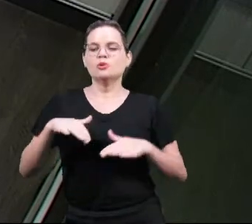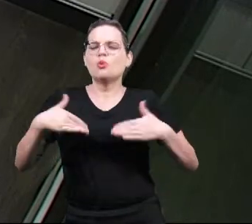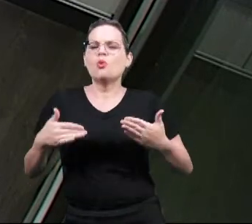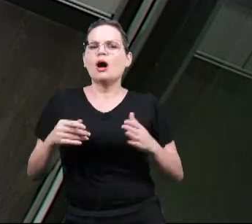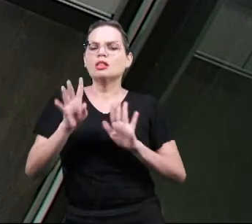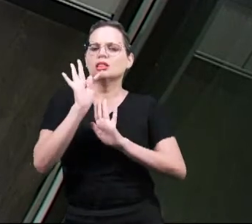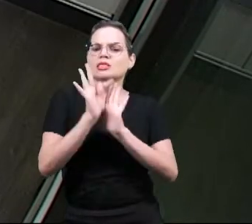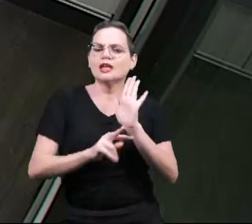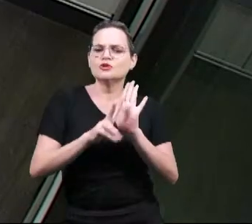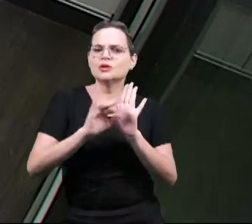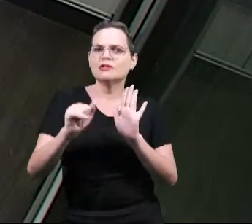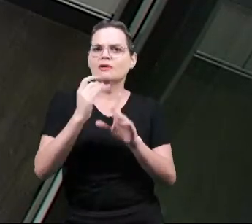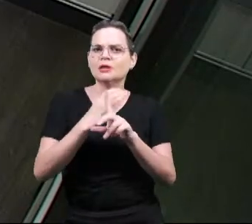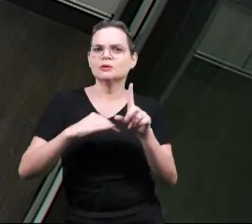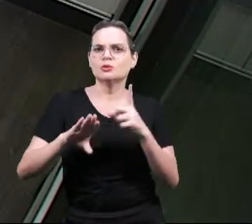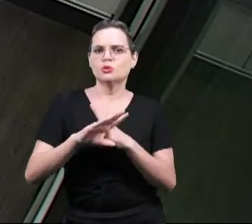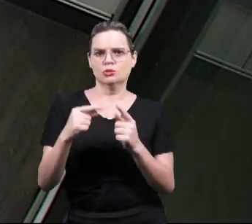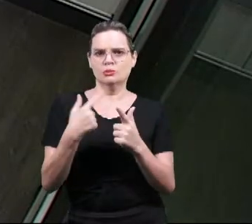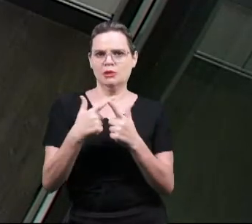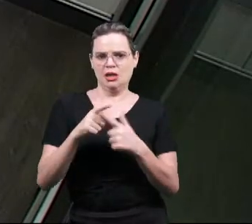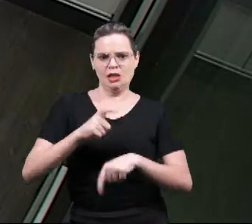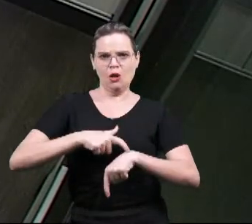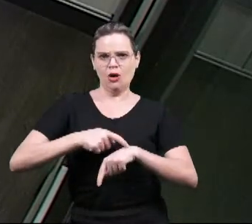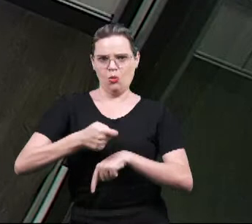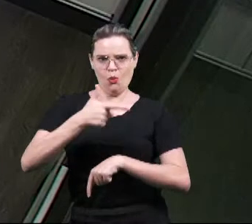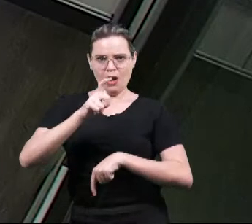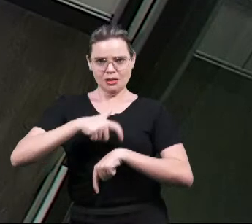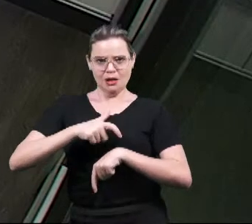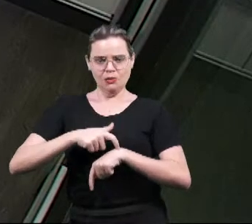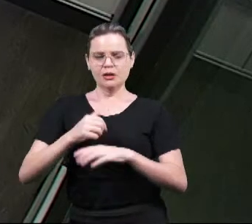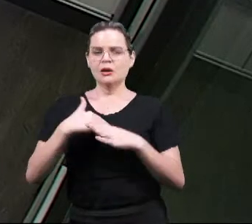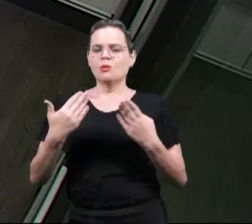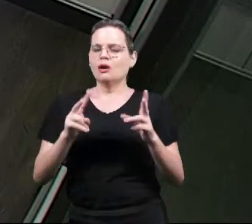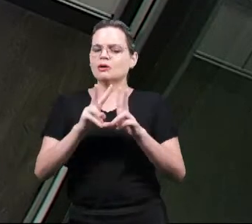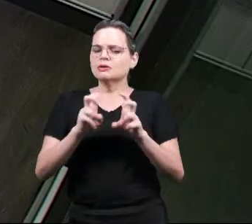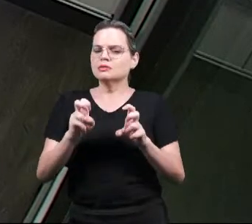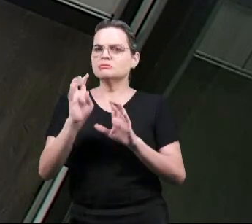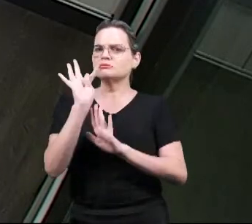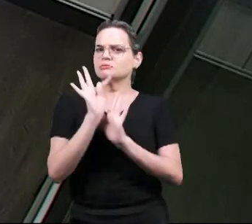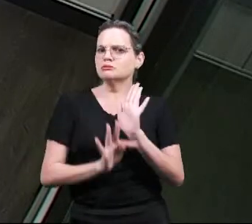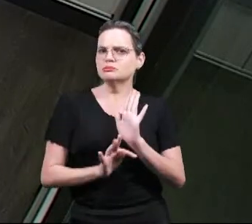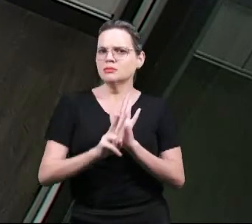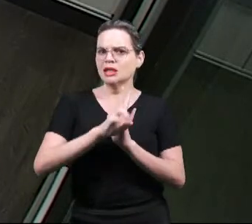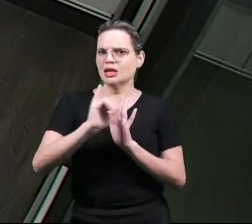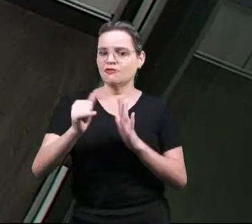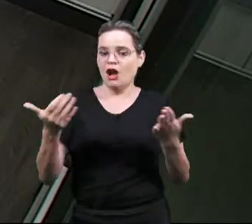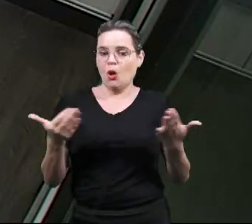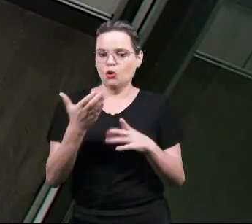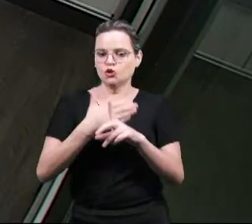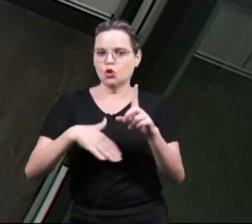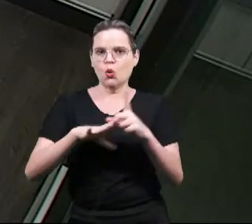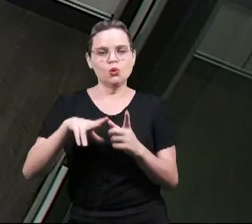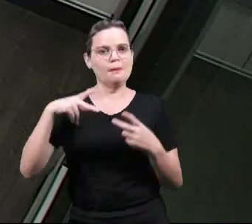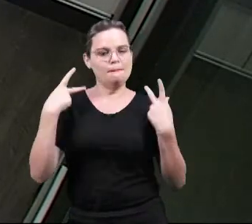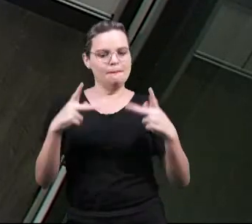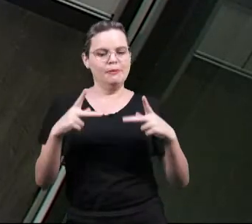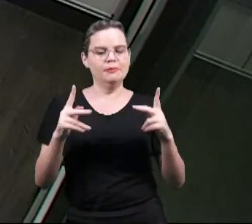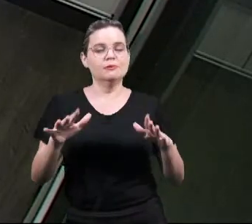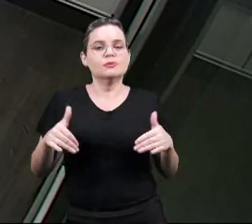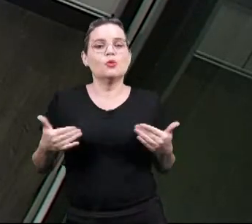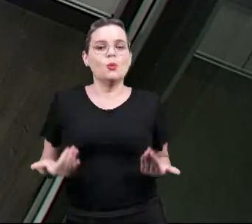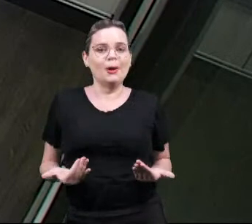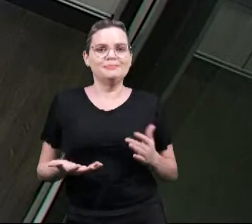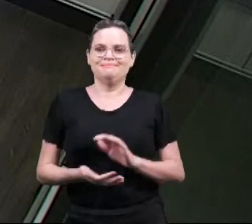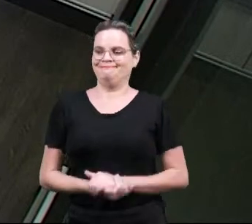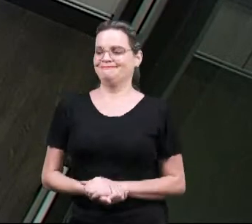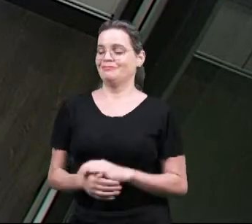Daqui a pouco teremos um culto de glorificação. Qual será o texto, o tema que o pastor estará abordando no culto de glorificação nesta noite, pastor? Jorge, o